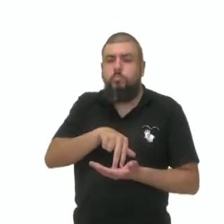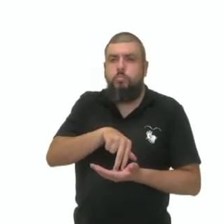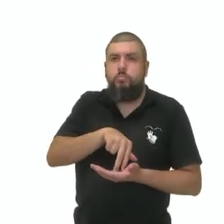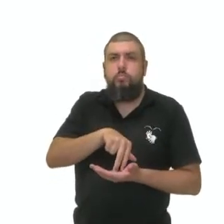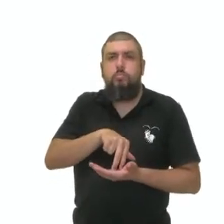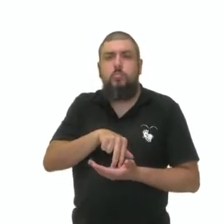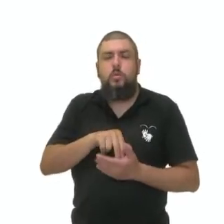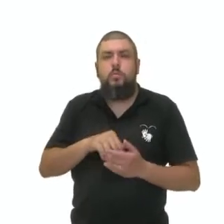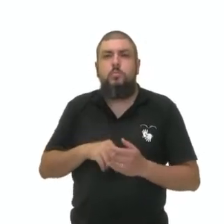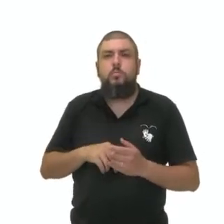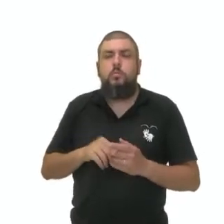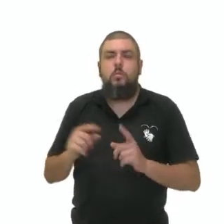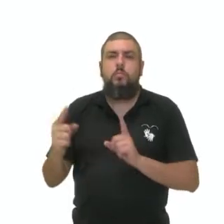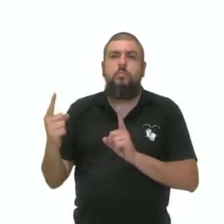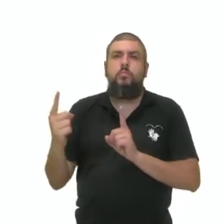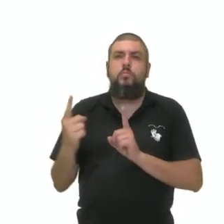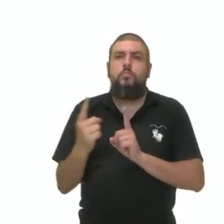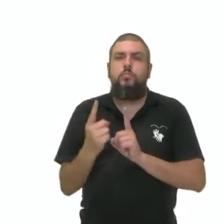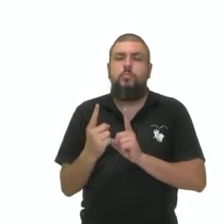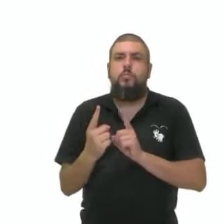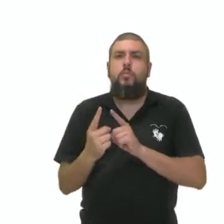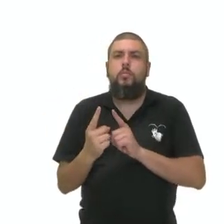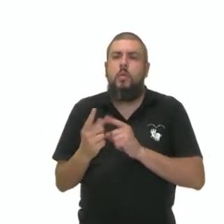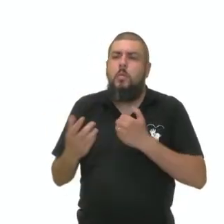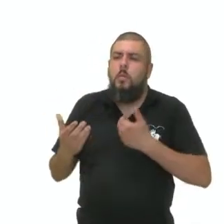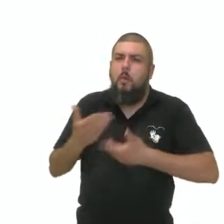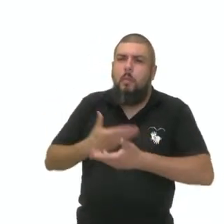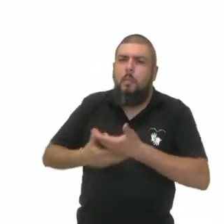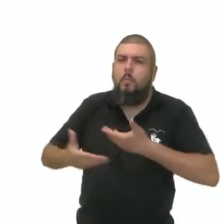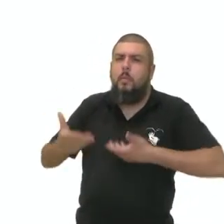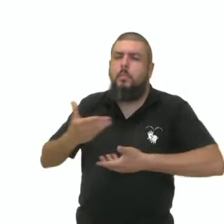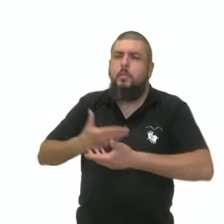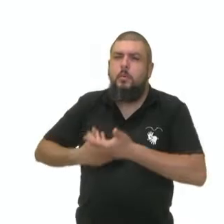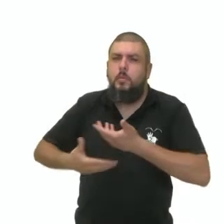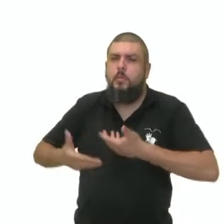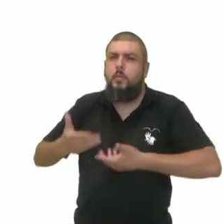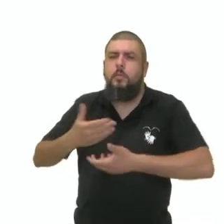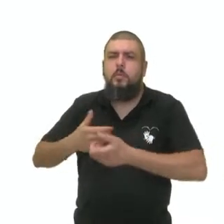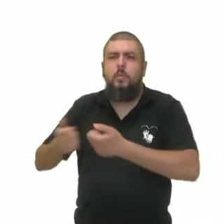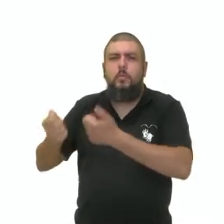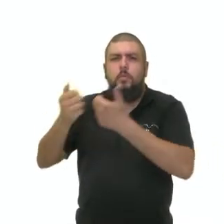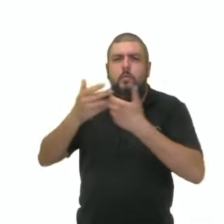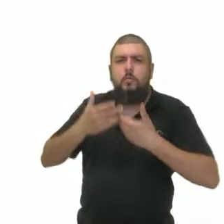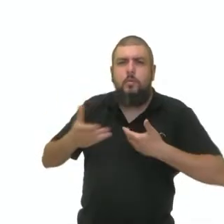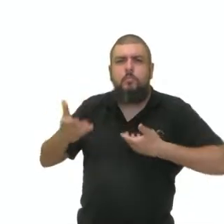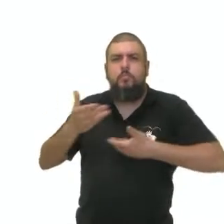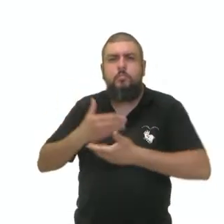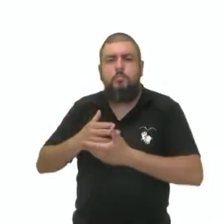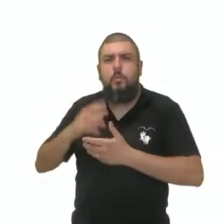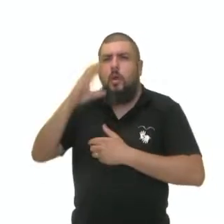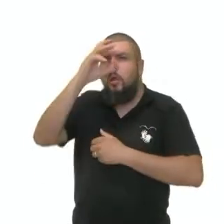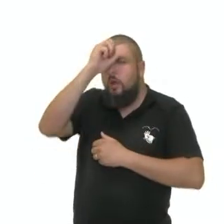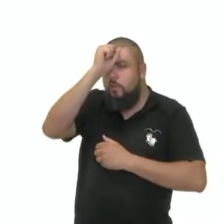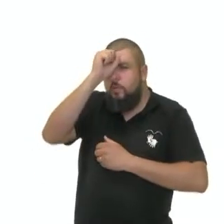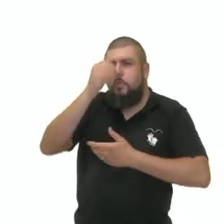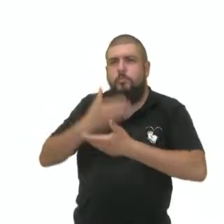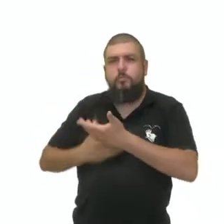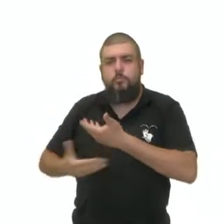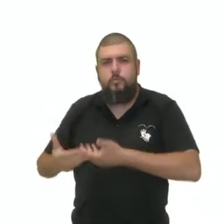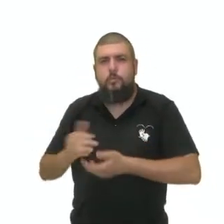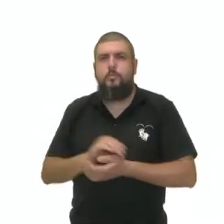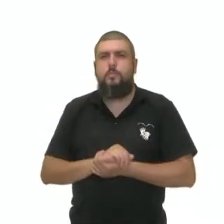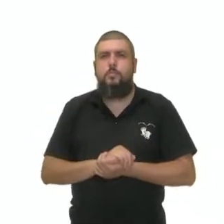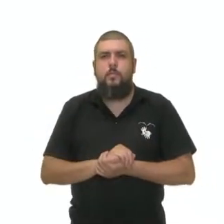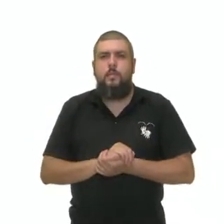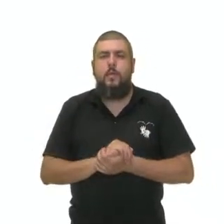planeta distante. E ali os dois convivem, contando histórias e aprendendo um com o outro. Então esse é o resuminho